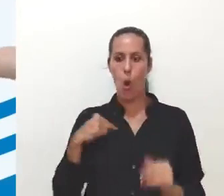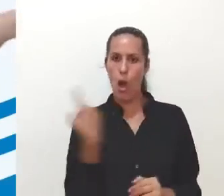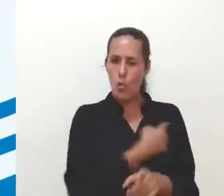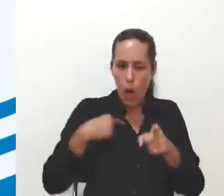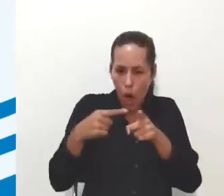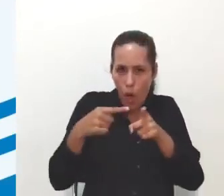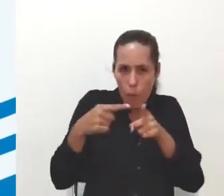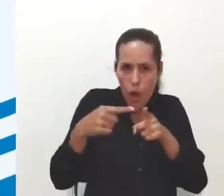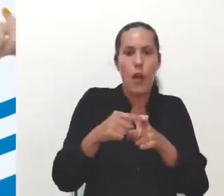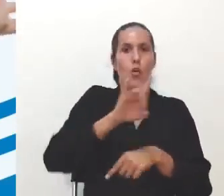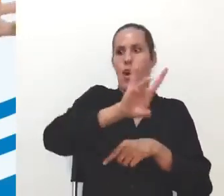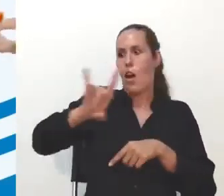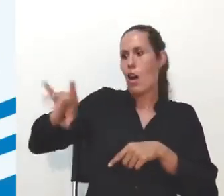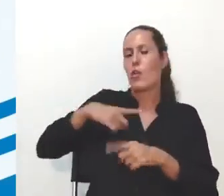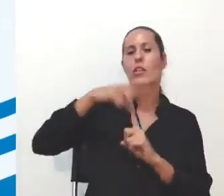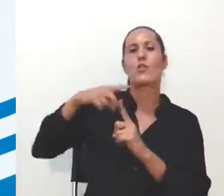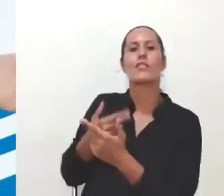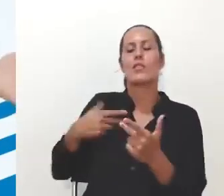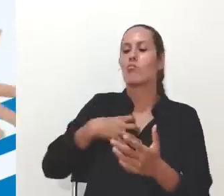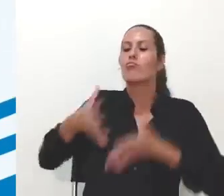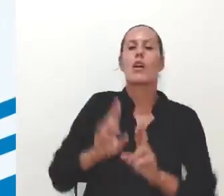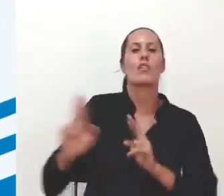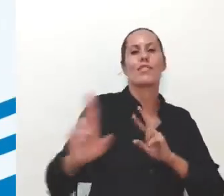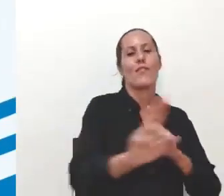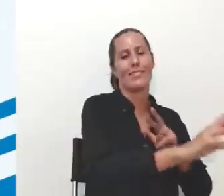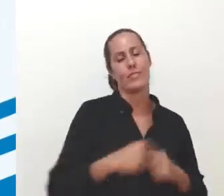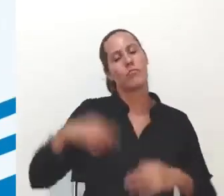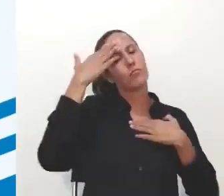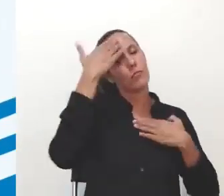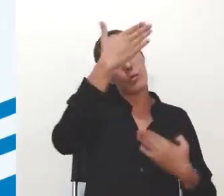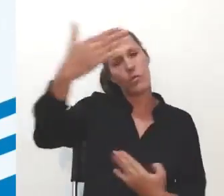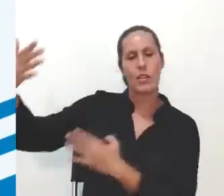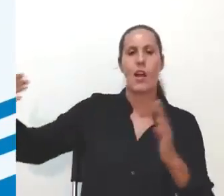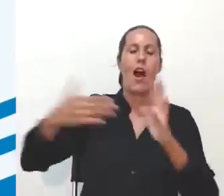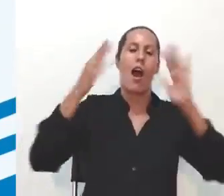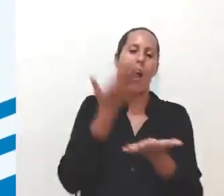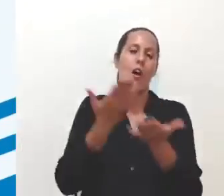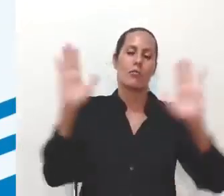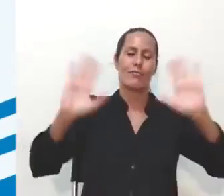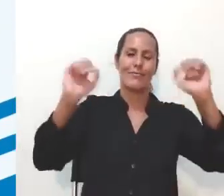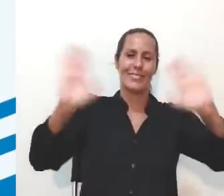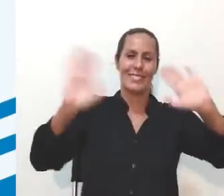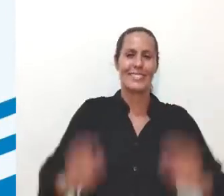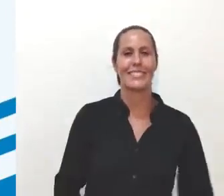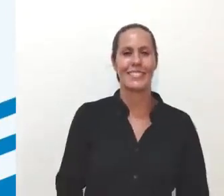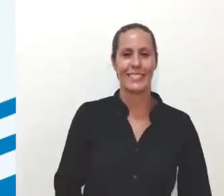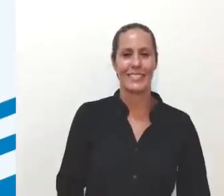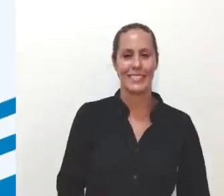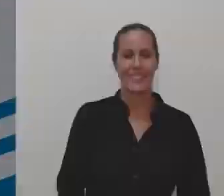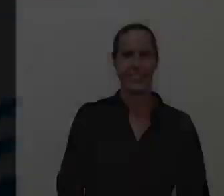tão imensa que somente no nosso bairro cada um tem um jeito diferente de falar. Muito obrigada e até a próxima aula!